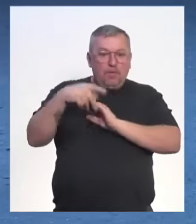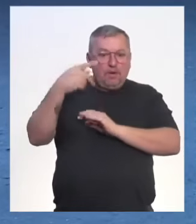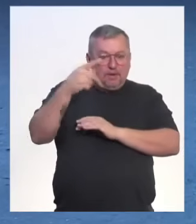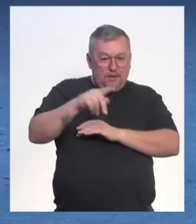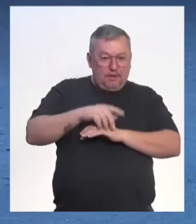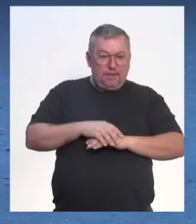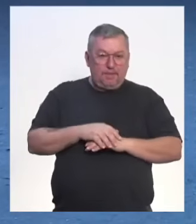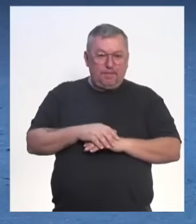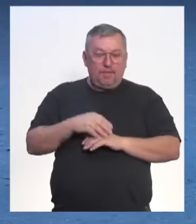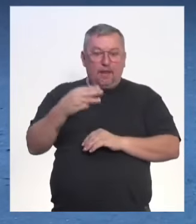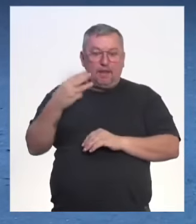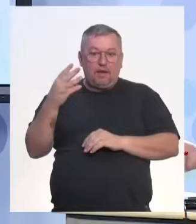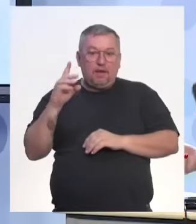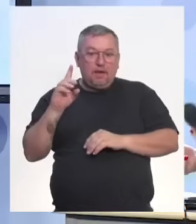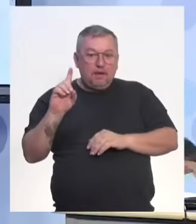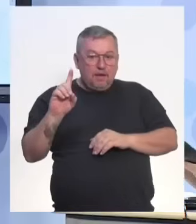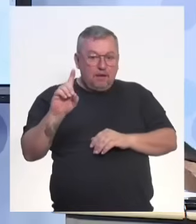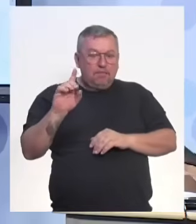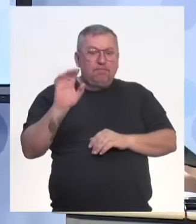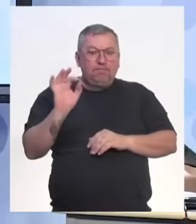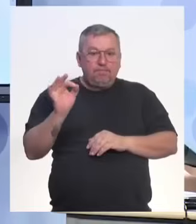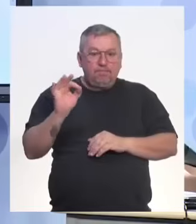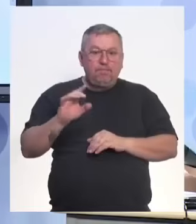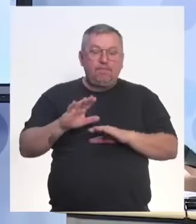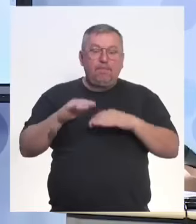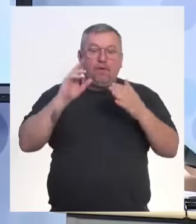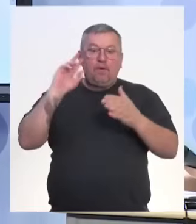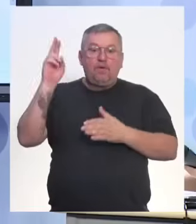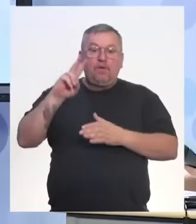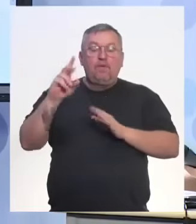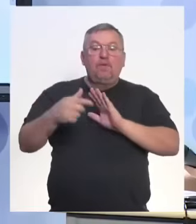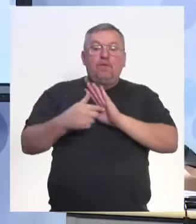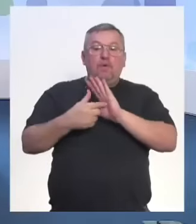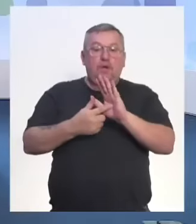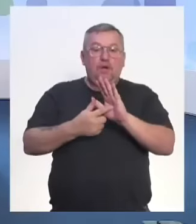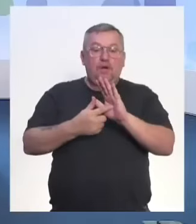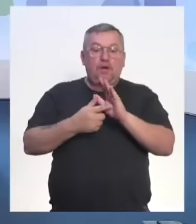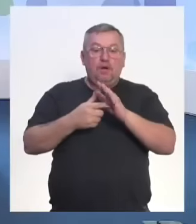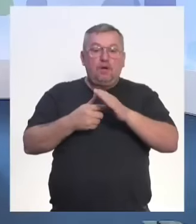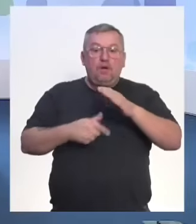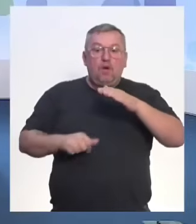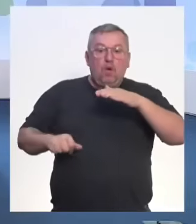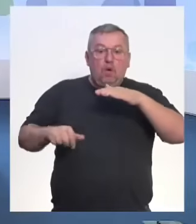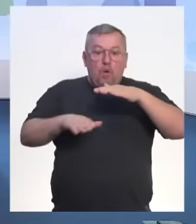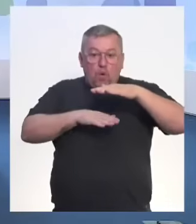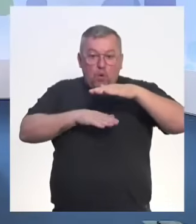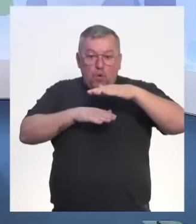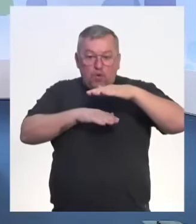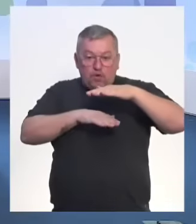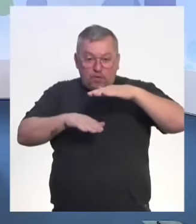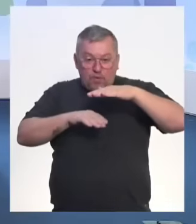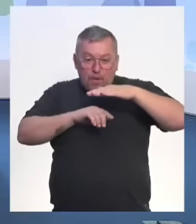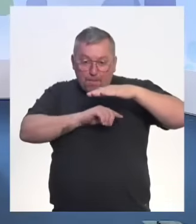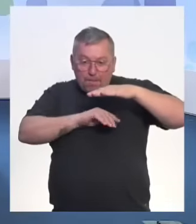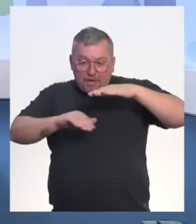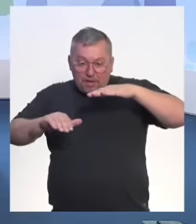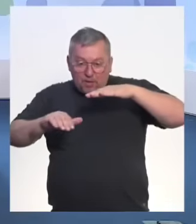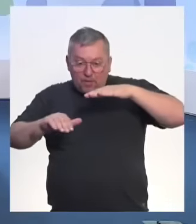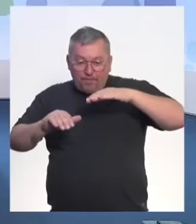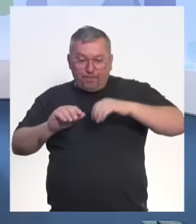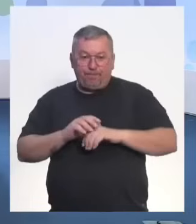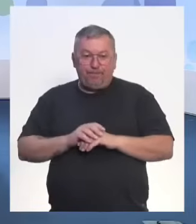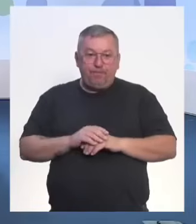figura tridimensional, não é isso? Isso mesmo, né? Então, como a Ale colocou, né? Imagina o chão como se fosse a parte plana, né? Seria as nossas